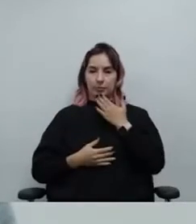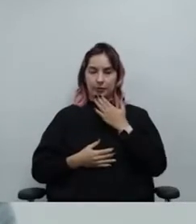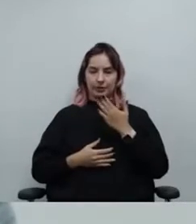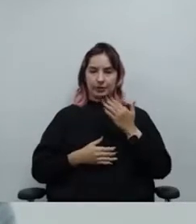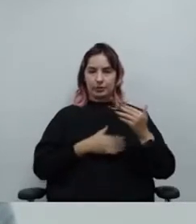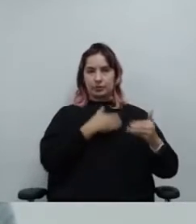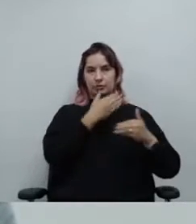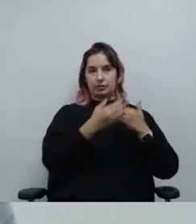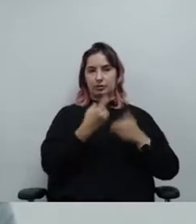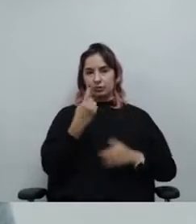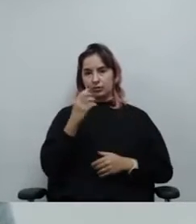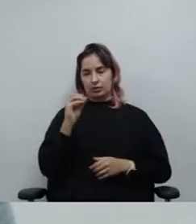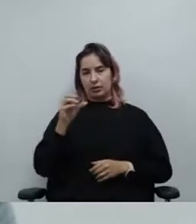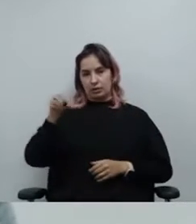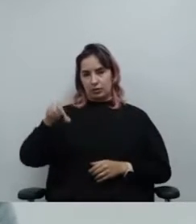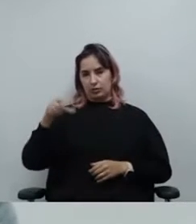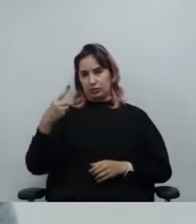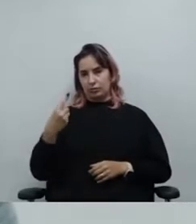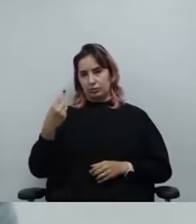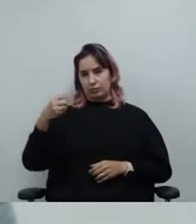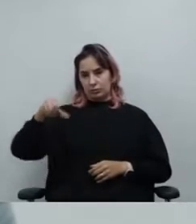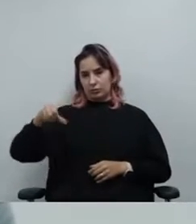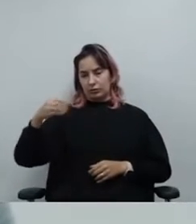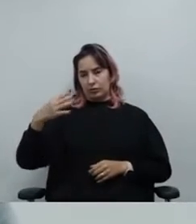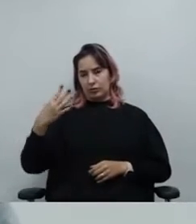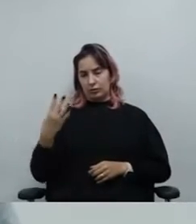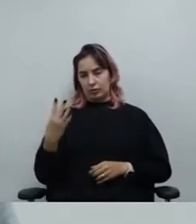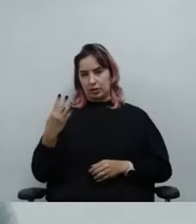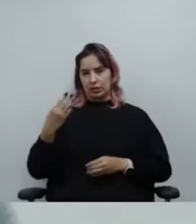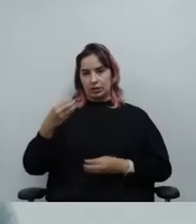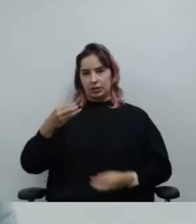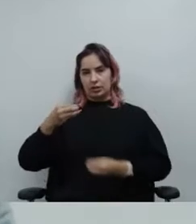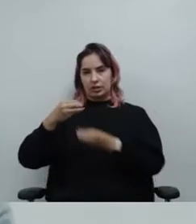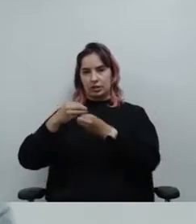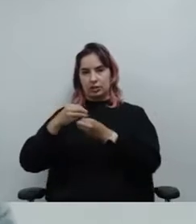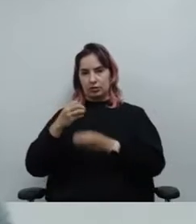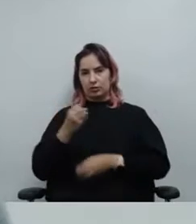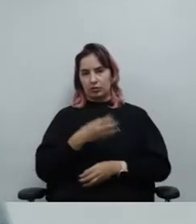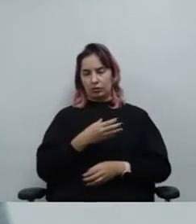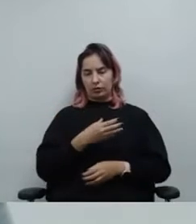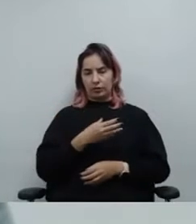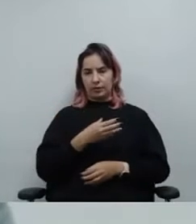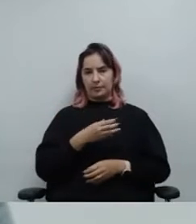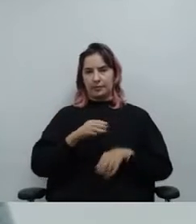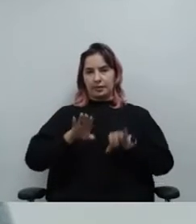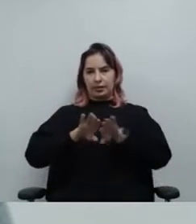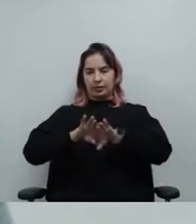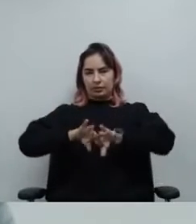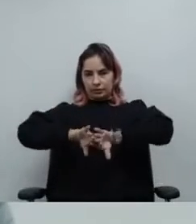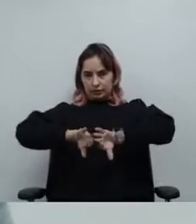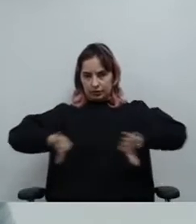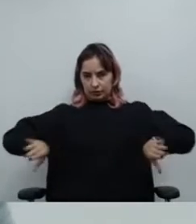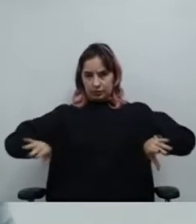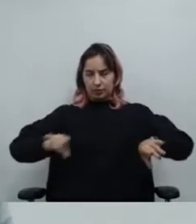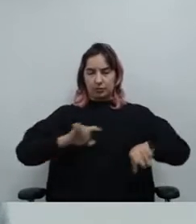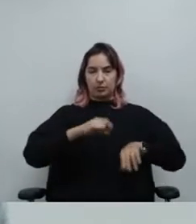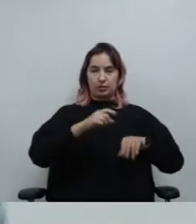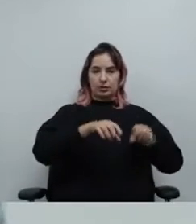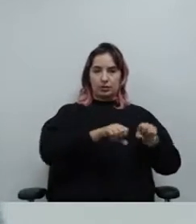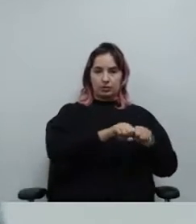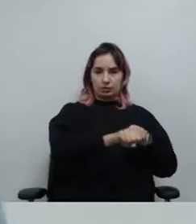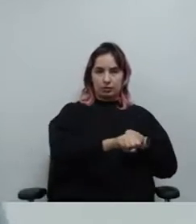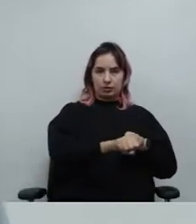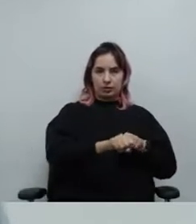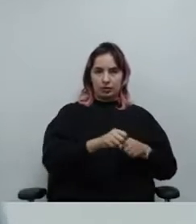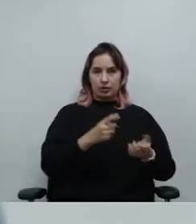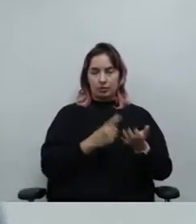SEI 9194, que trata do acréscimo de 2 novas modalidades de afastamento para fins de formação, seja